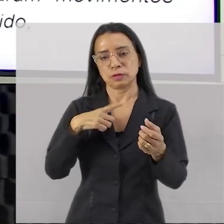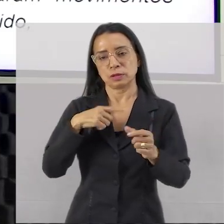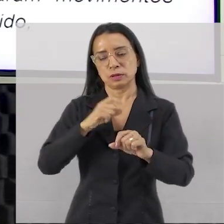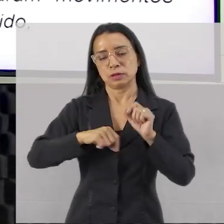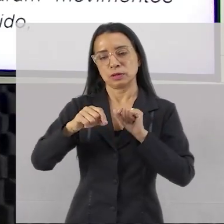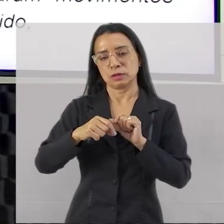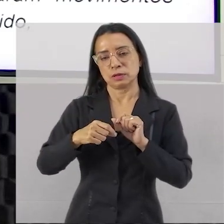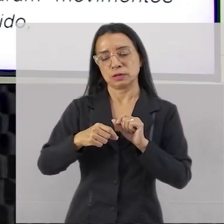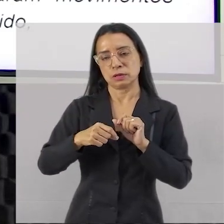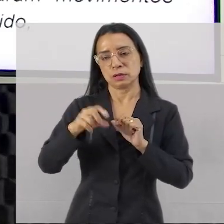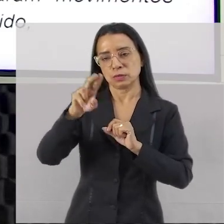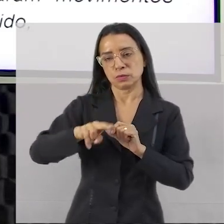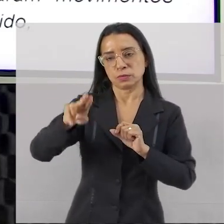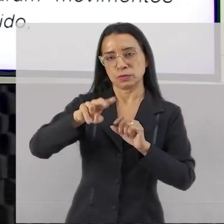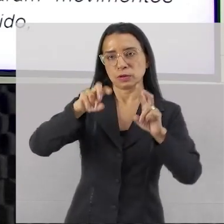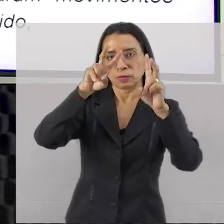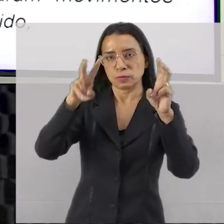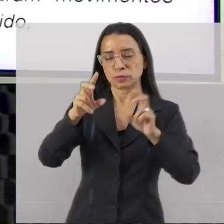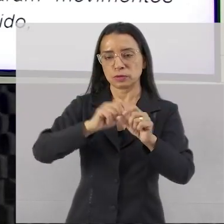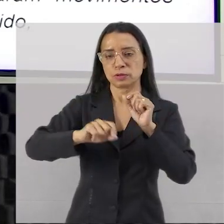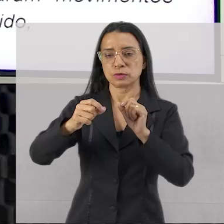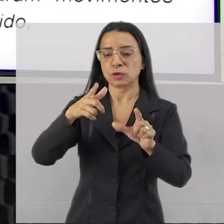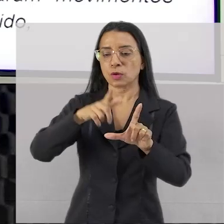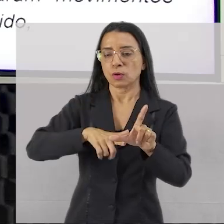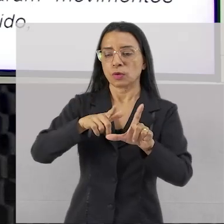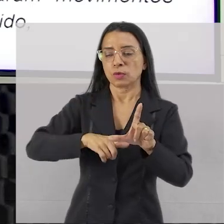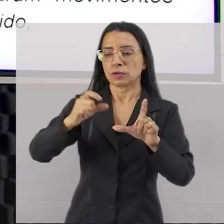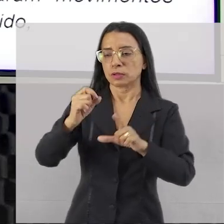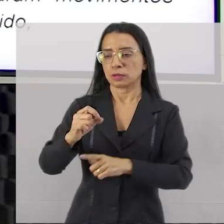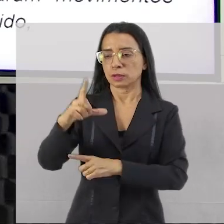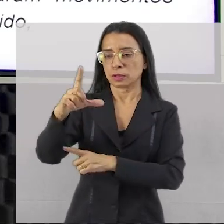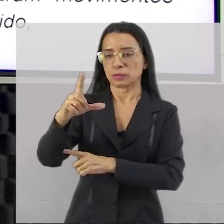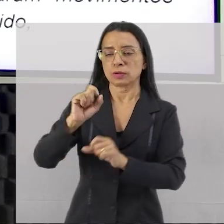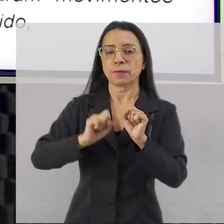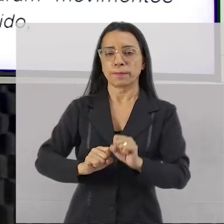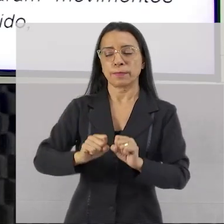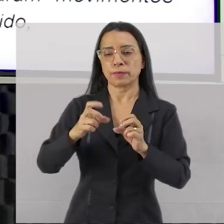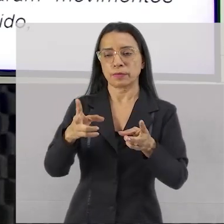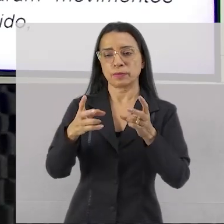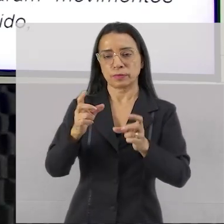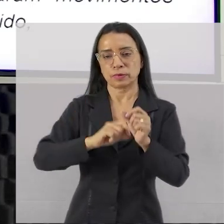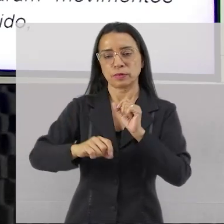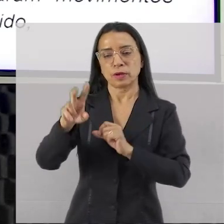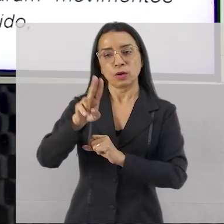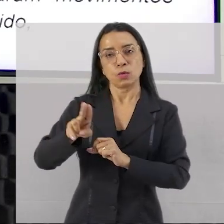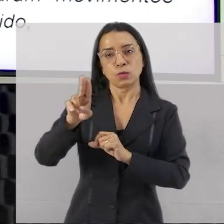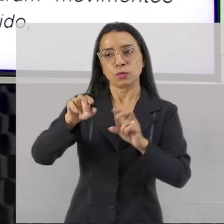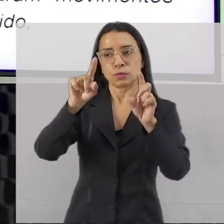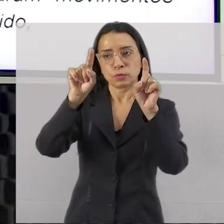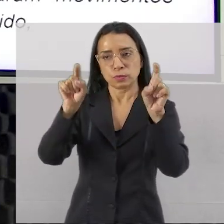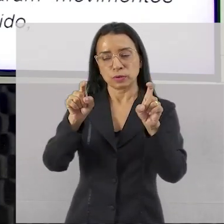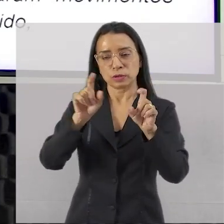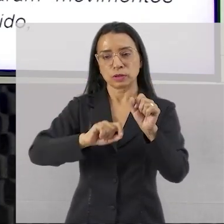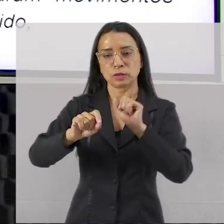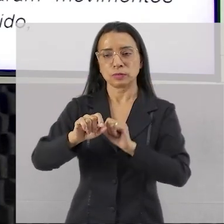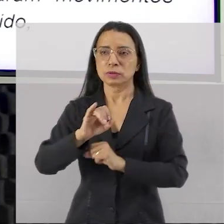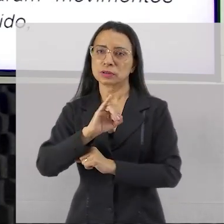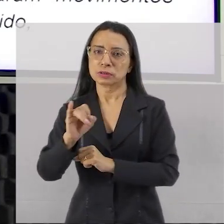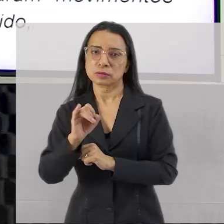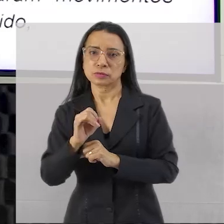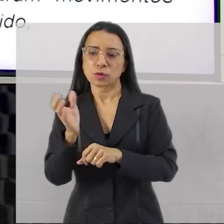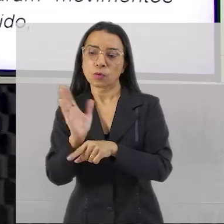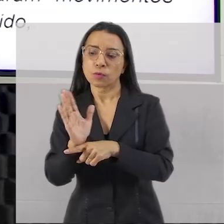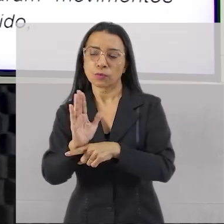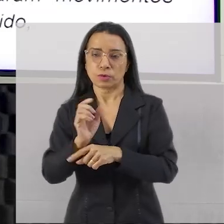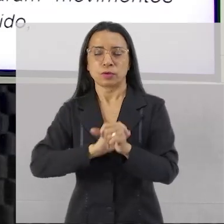o título do livro com letras maiúsculas, assim como você pode observar o uso das aspas. Jimmy, e se for um filme? A